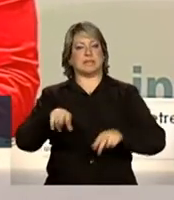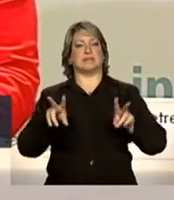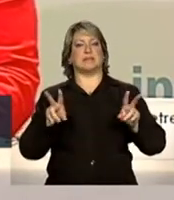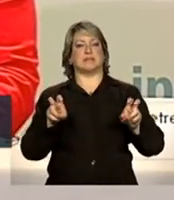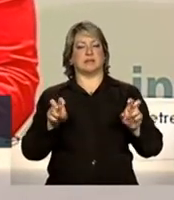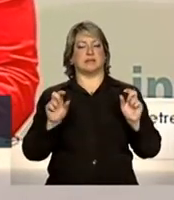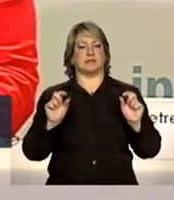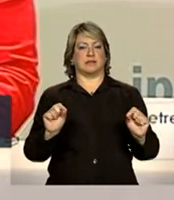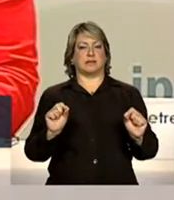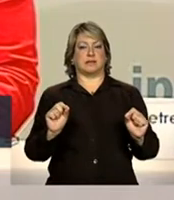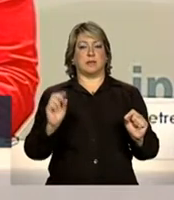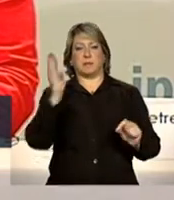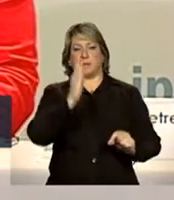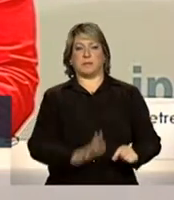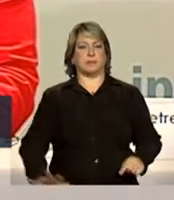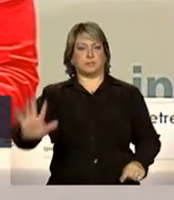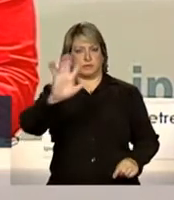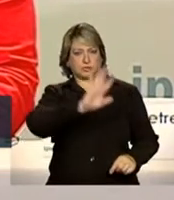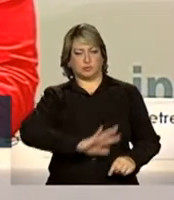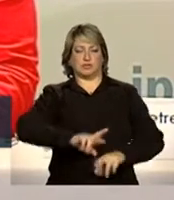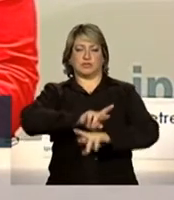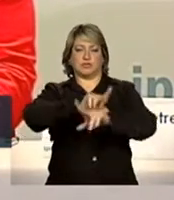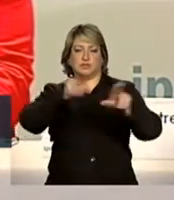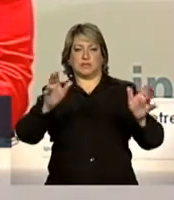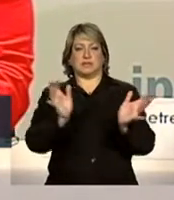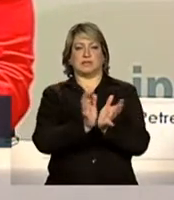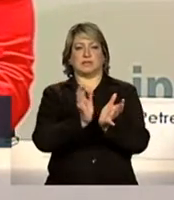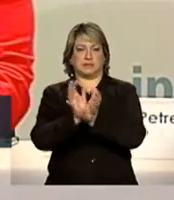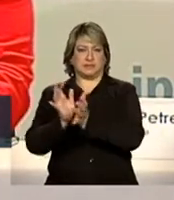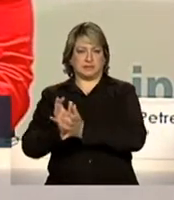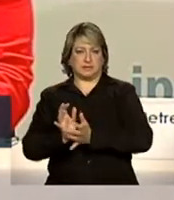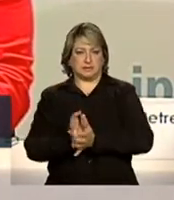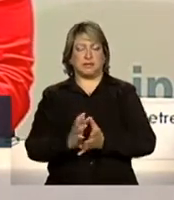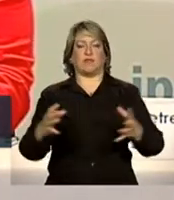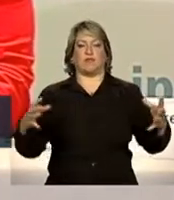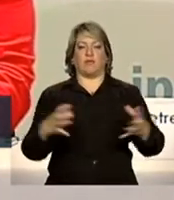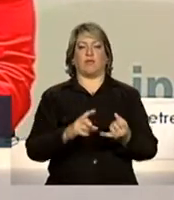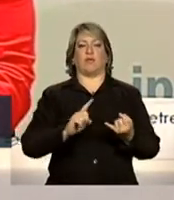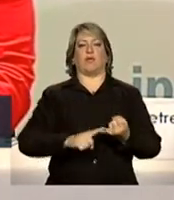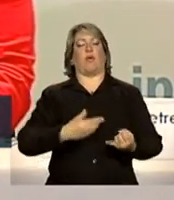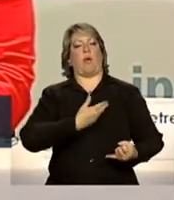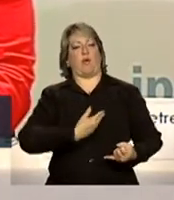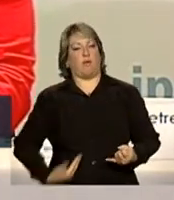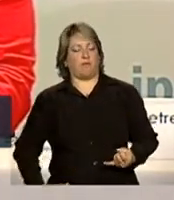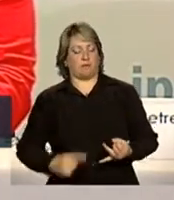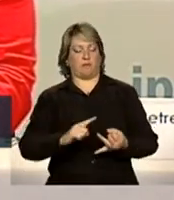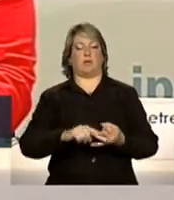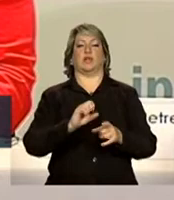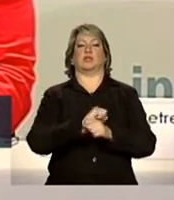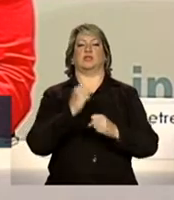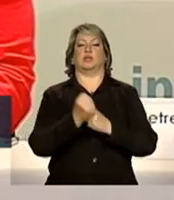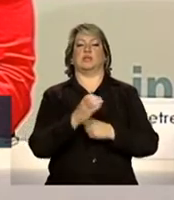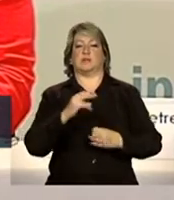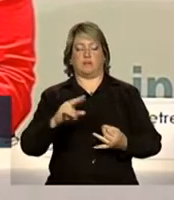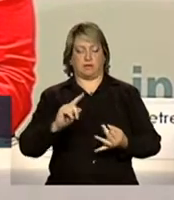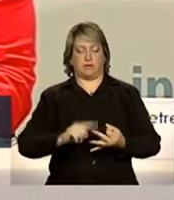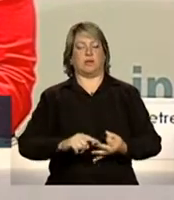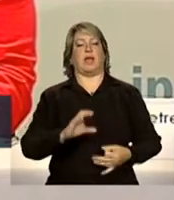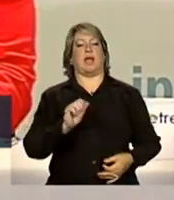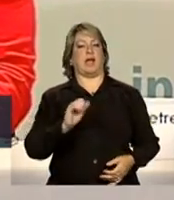temática nacionalmente em diferentes níveis, envolvendo atores do governo, da sociedade civil e da